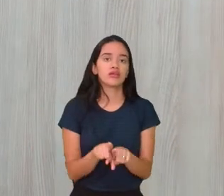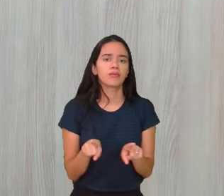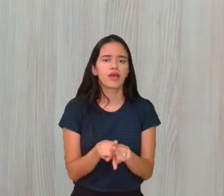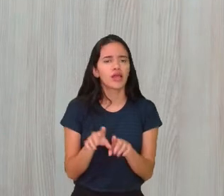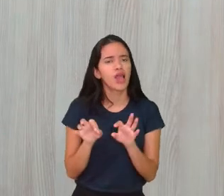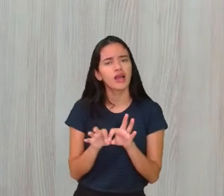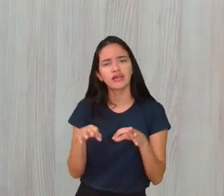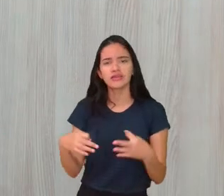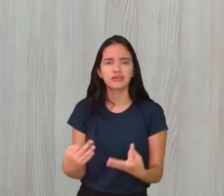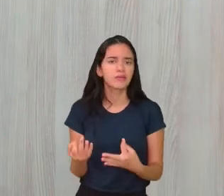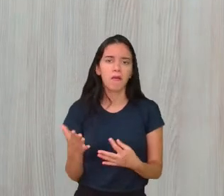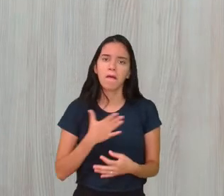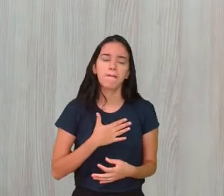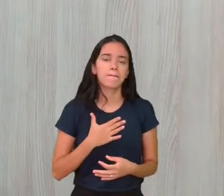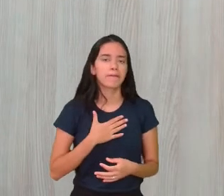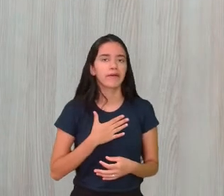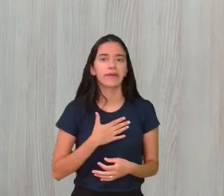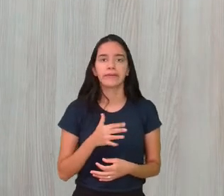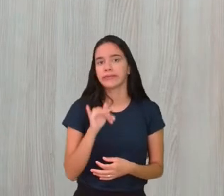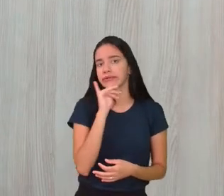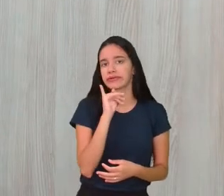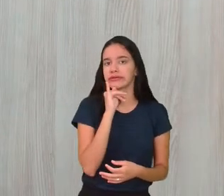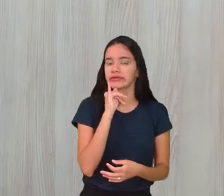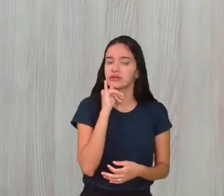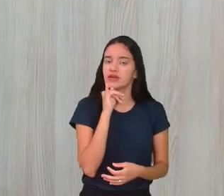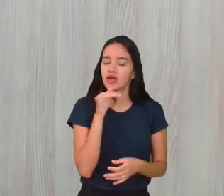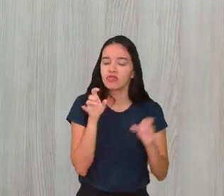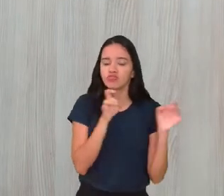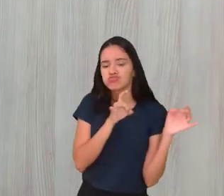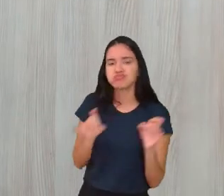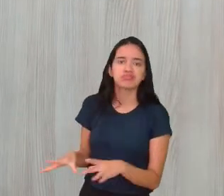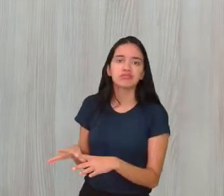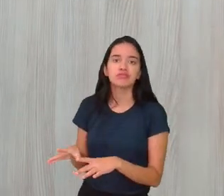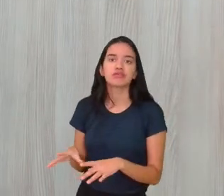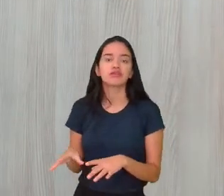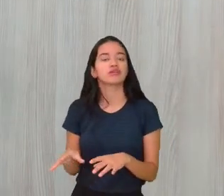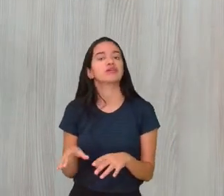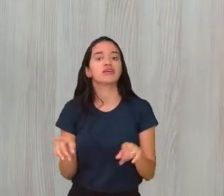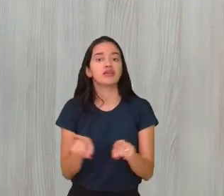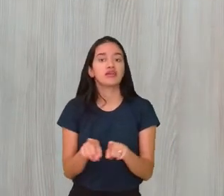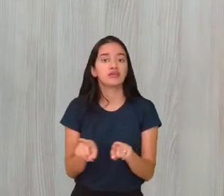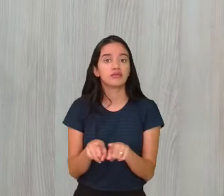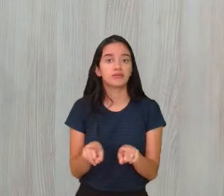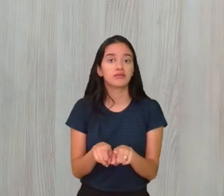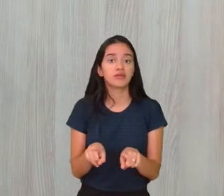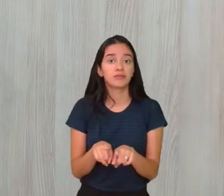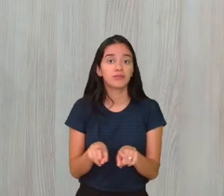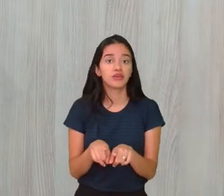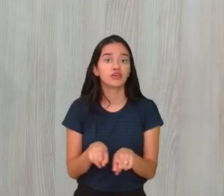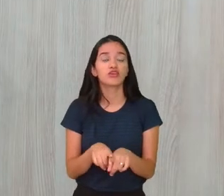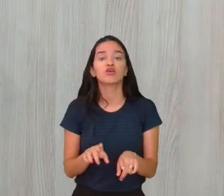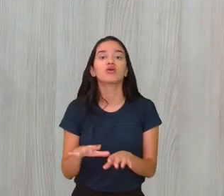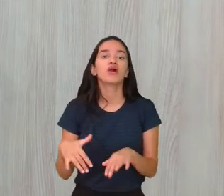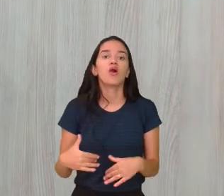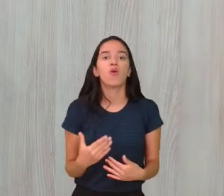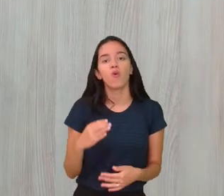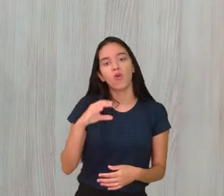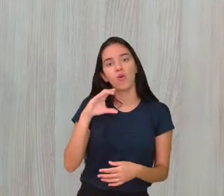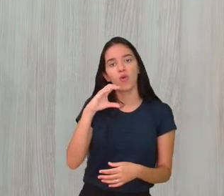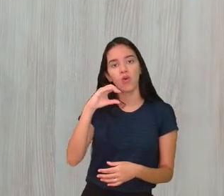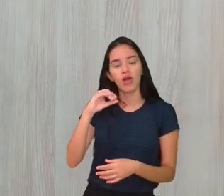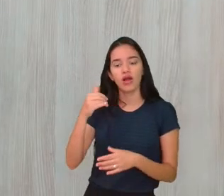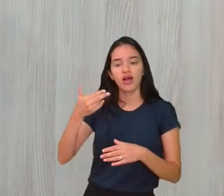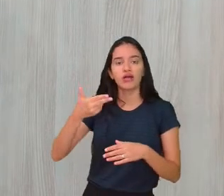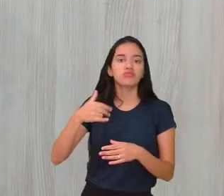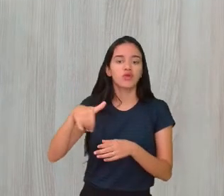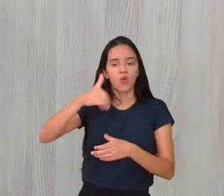simples, como o meu, por exemplo, de em casa eu não jogar o óleo da fritura na pia. Com certeza. Não é?